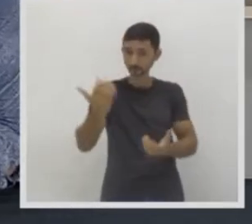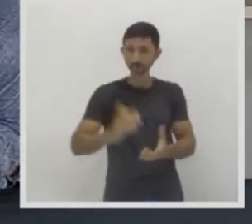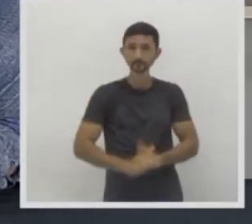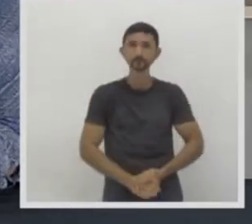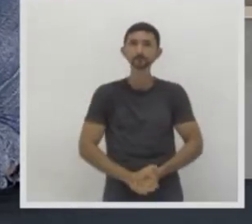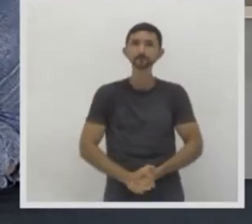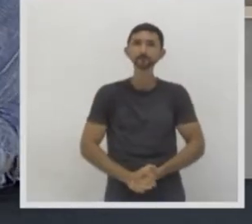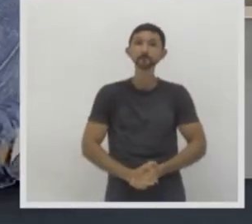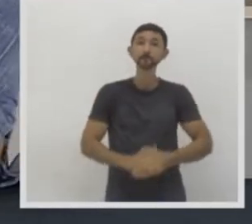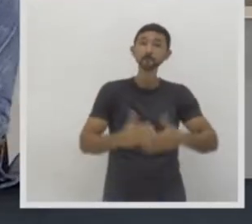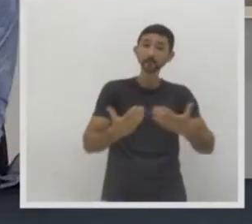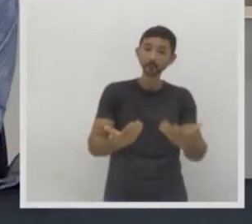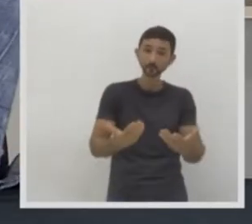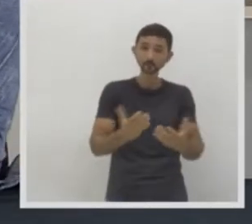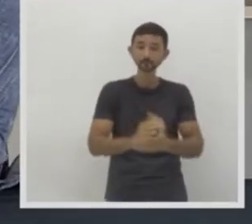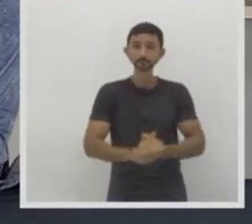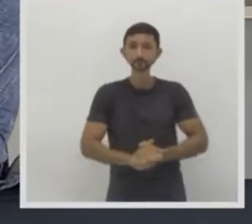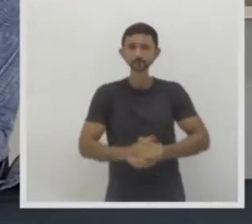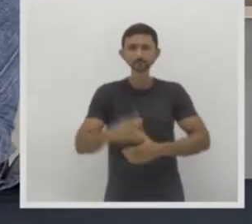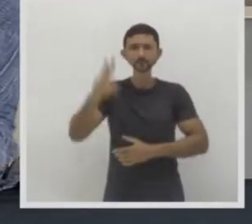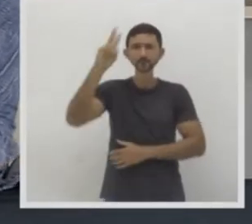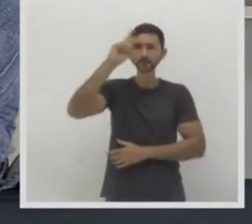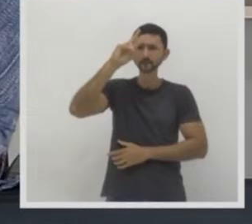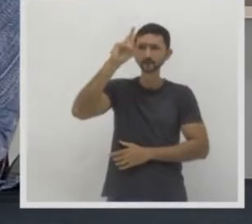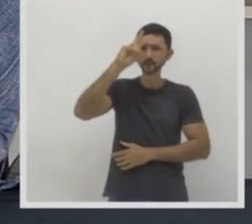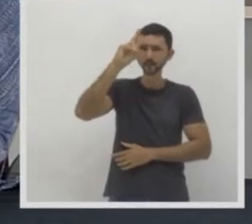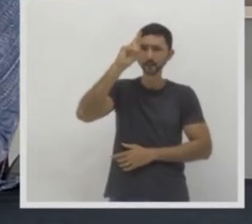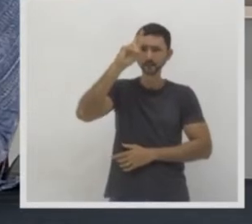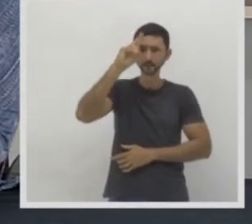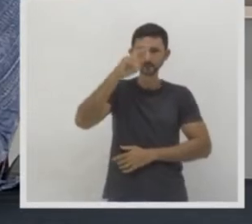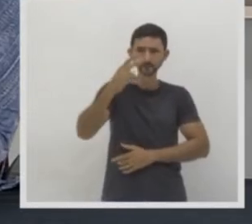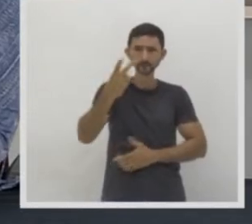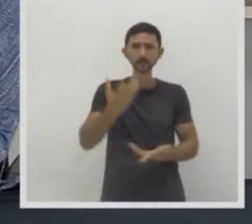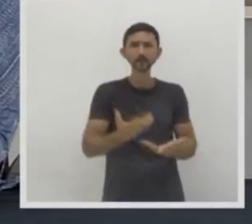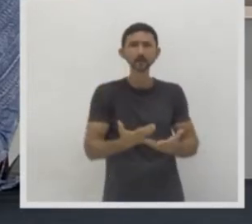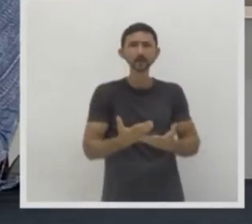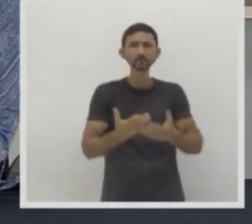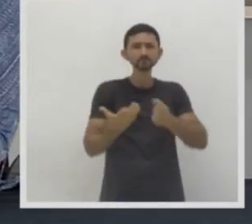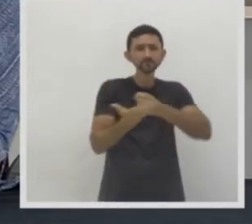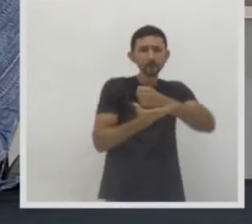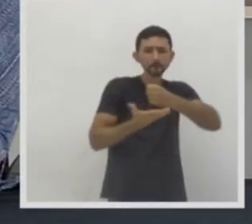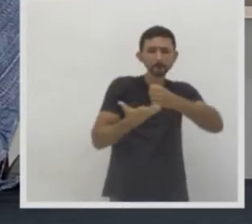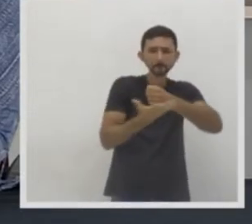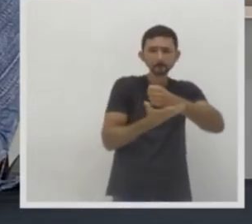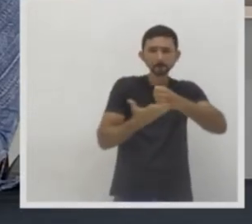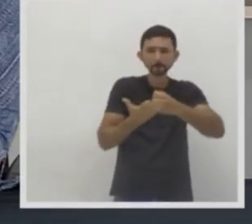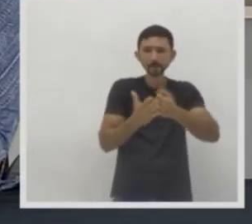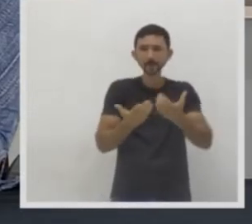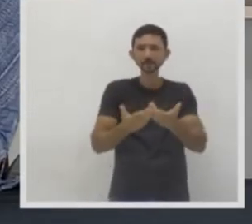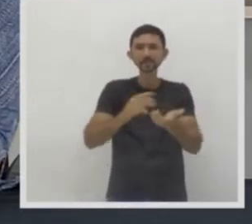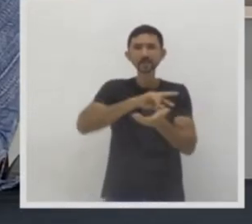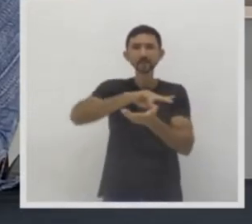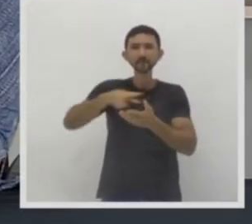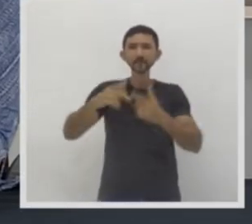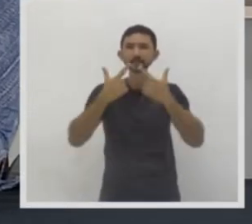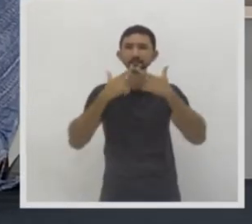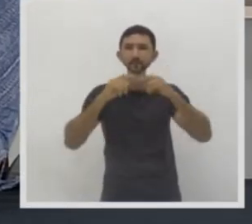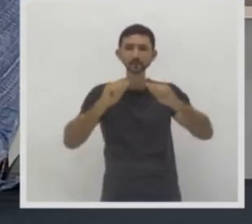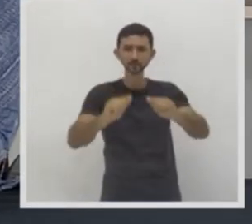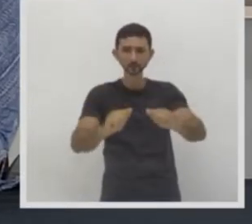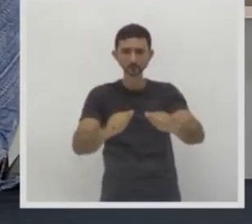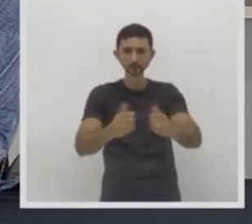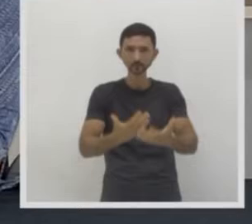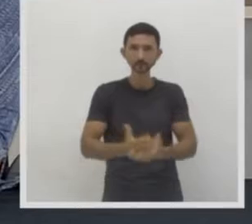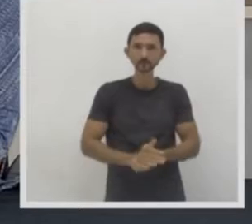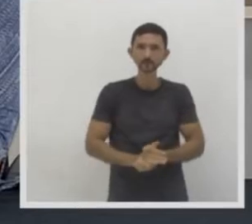A partir disso, nós vamos lembrar os conceitos básicos da variação linguística. É um fenômeno natural que